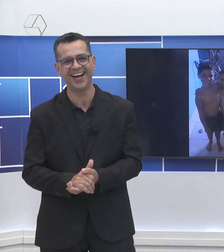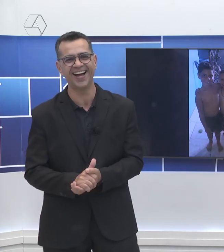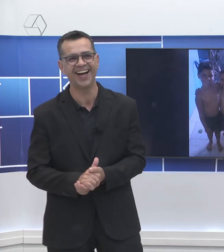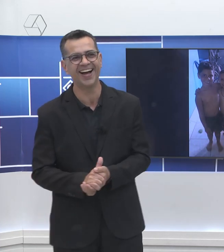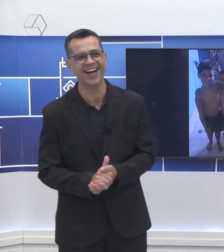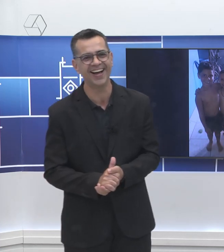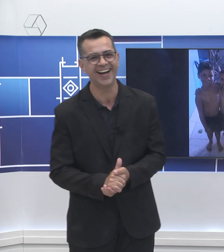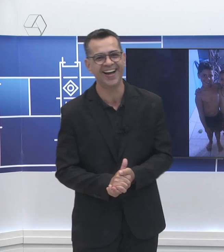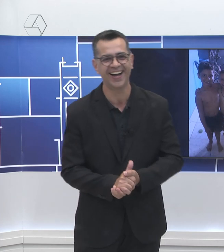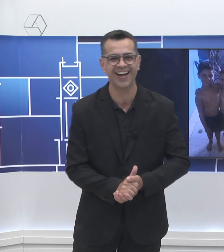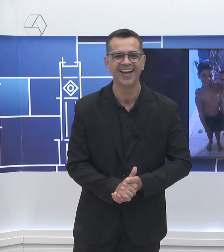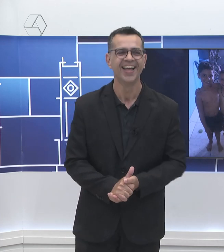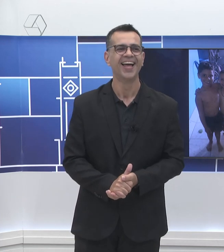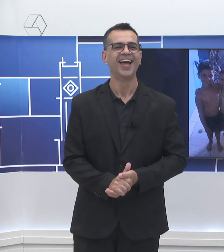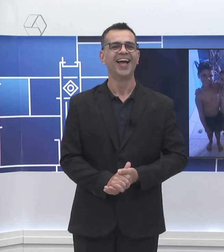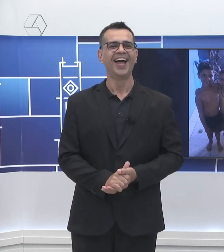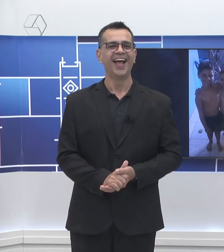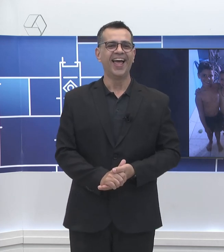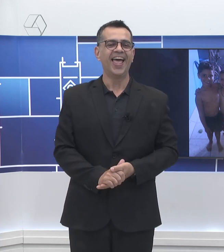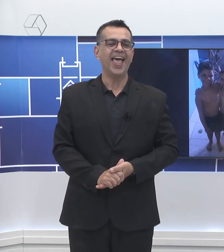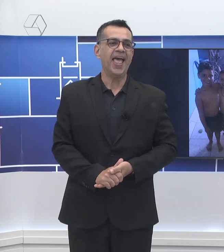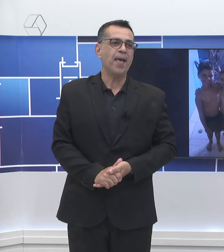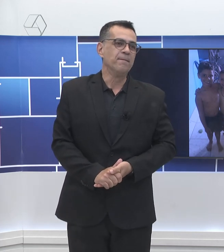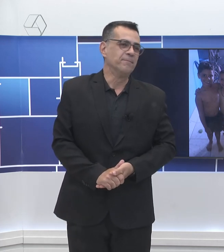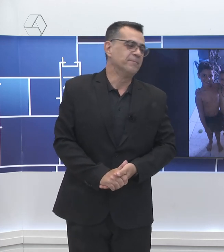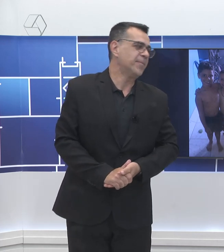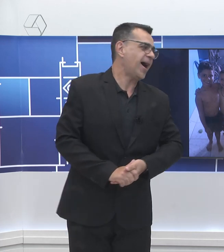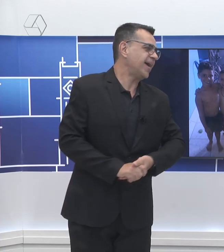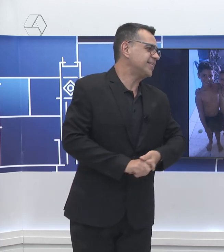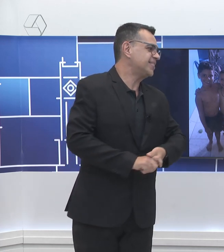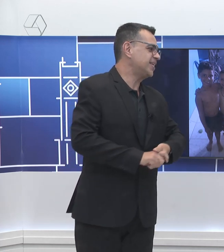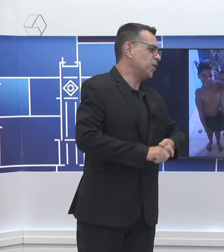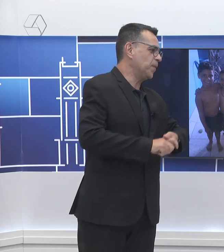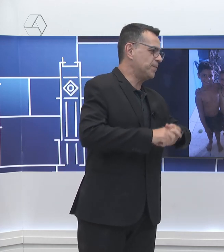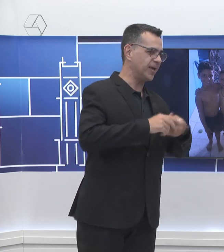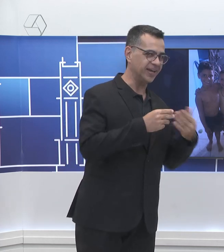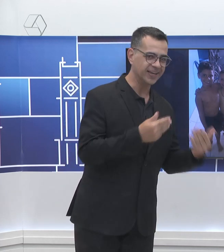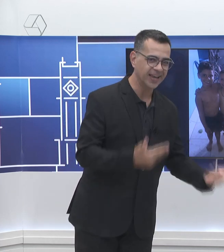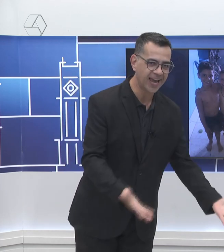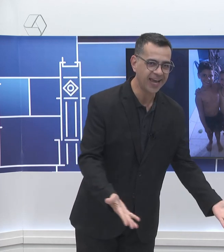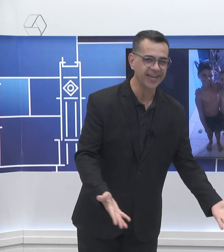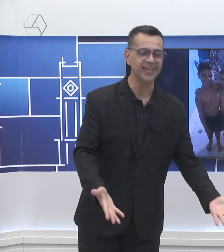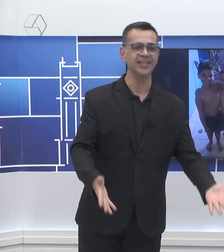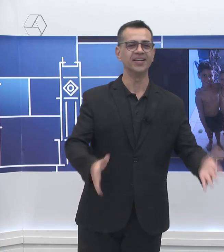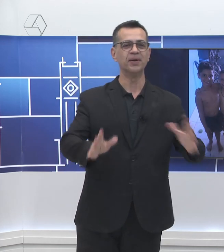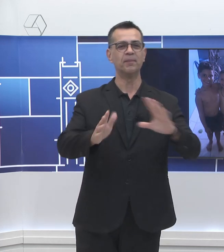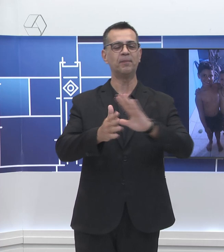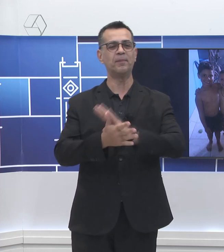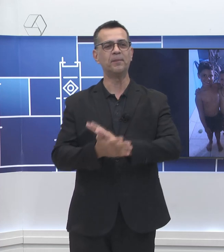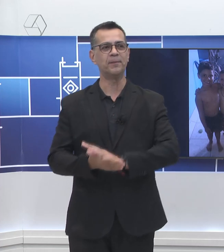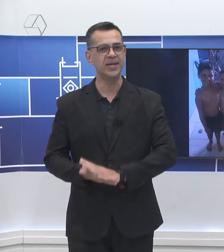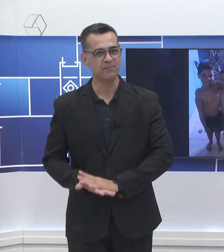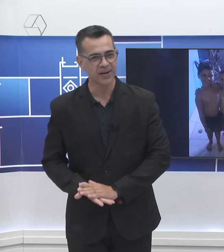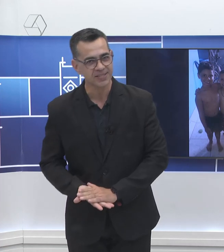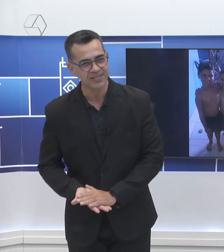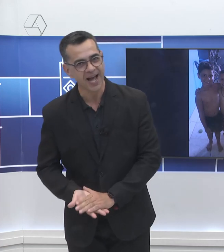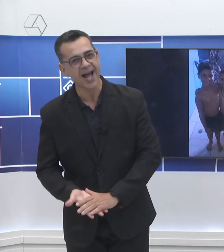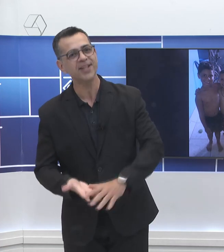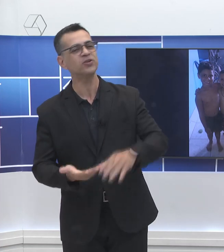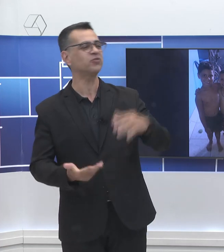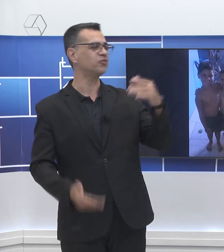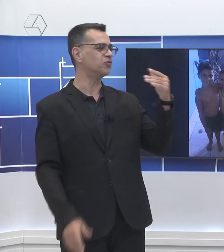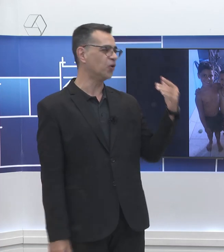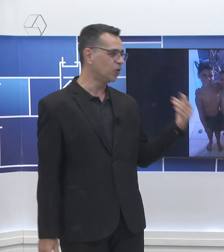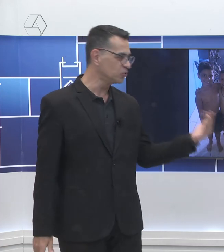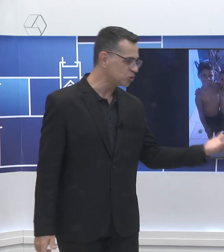Ah, entendi. Entendi, gente. A gente traz bala, mas eu coloca na gaveta.